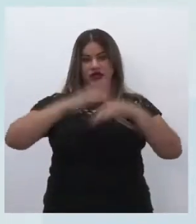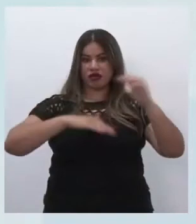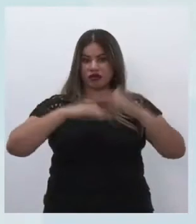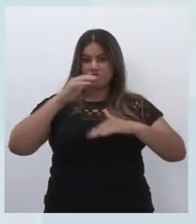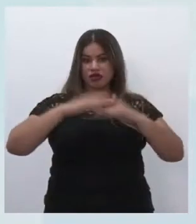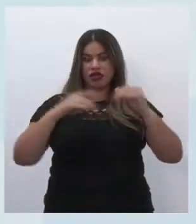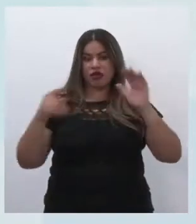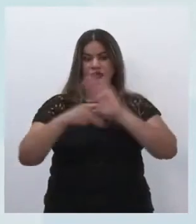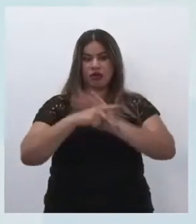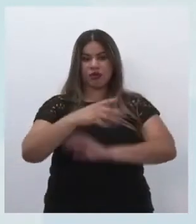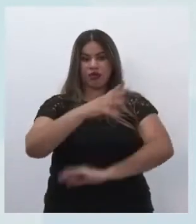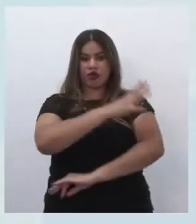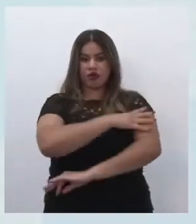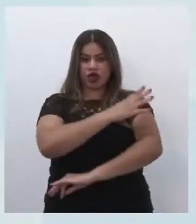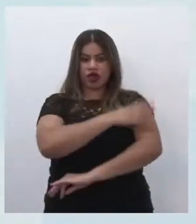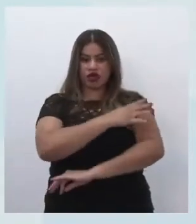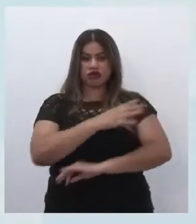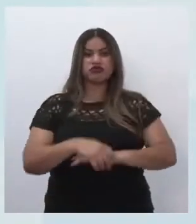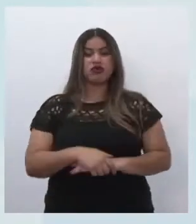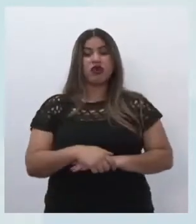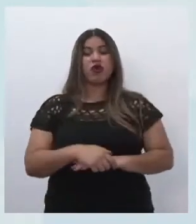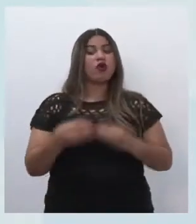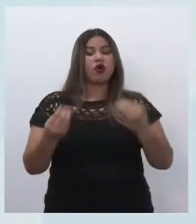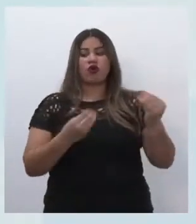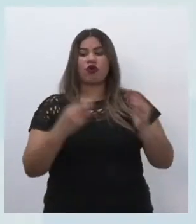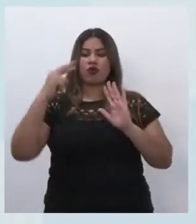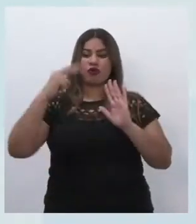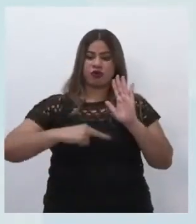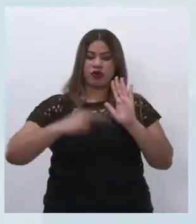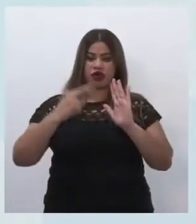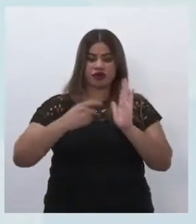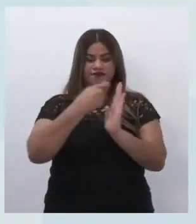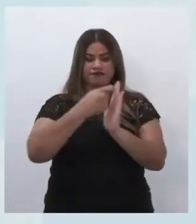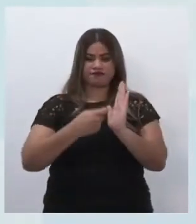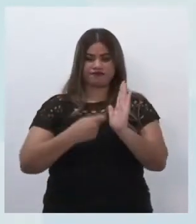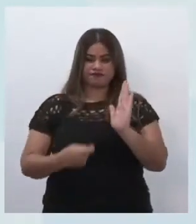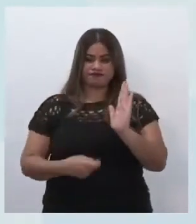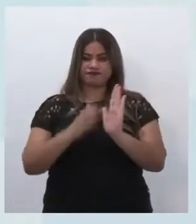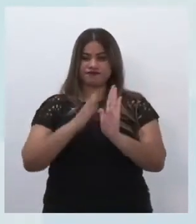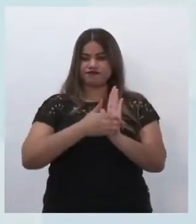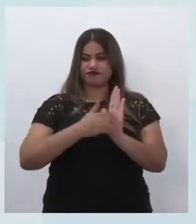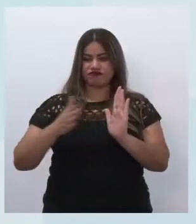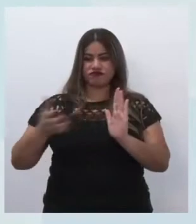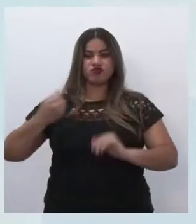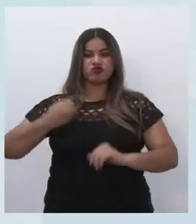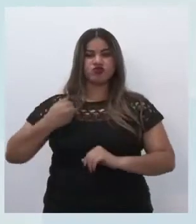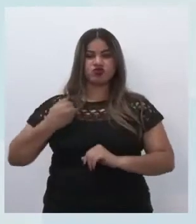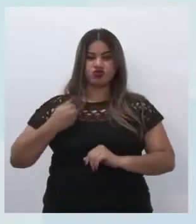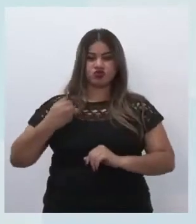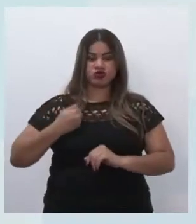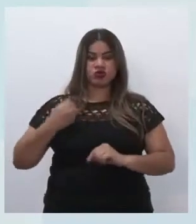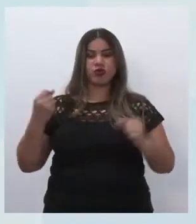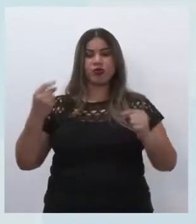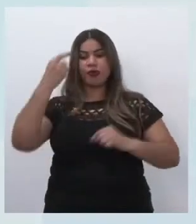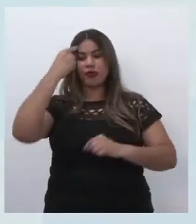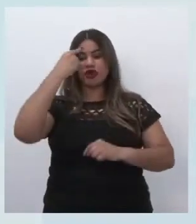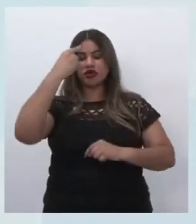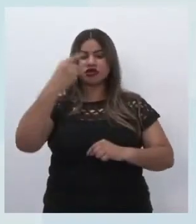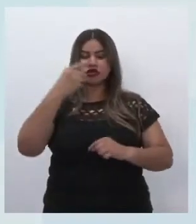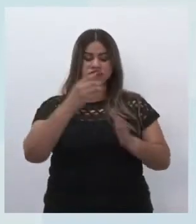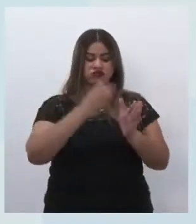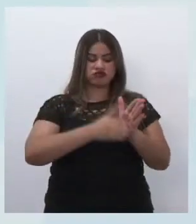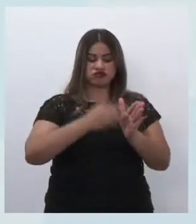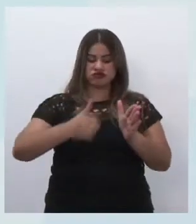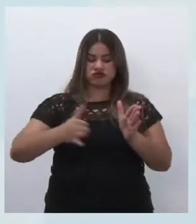quarto ano, que é o seguinte: ler, escrever e ordenar números naturais com pelo menos 3